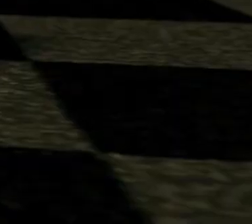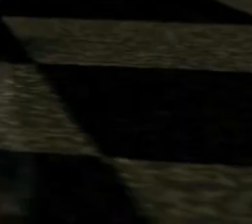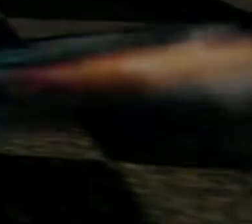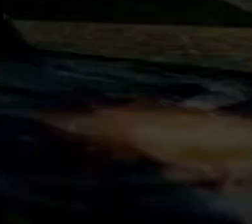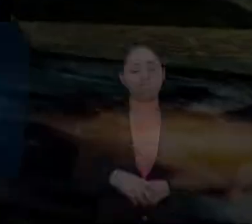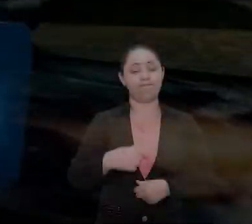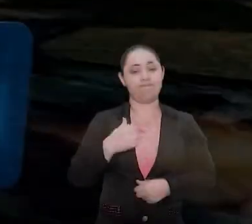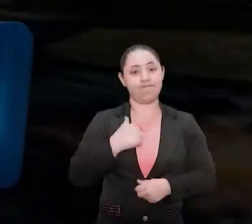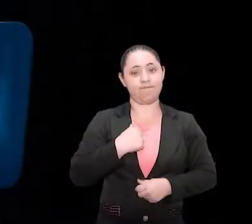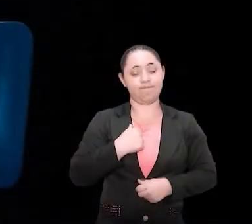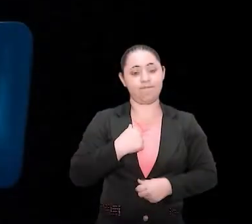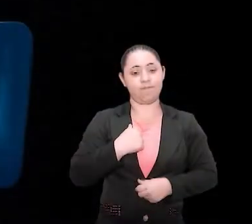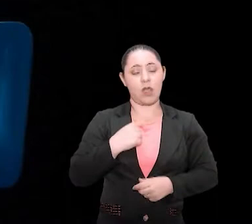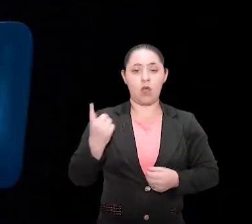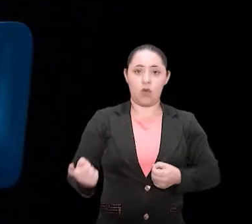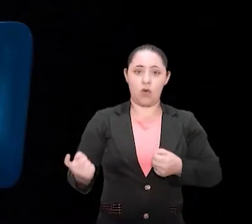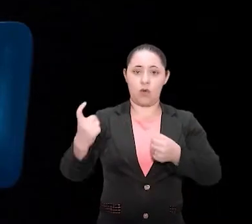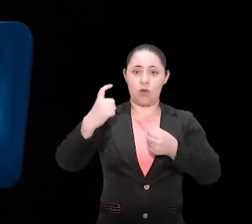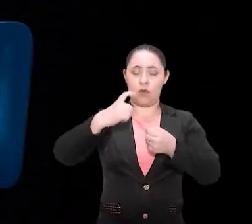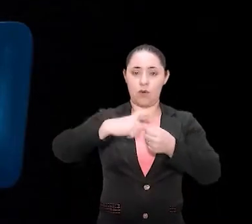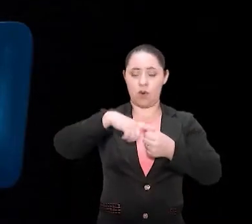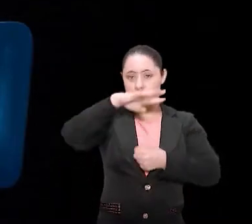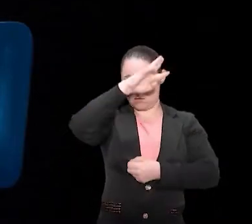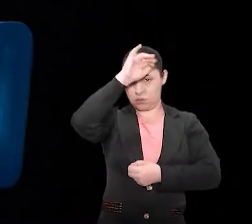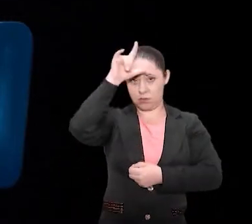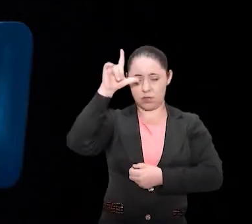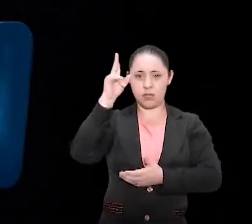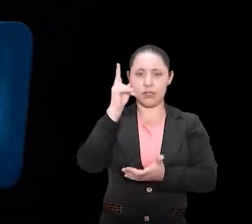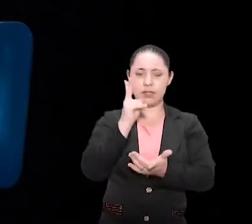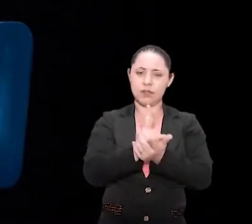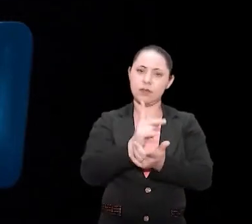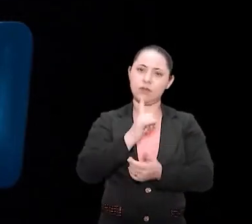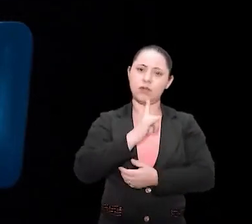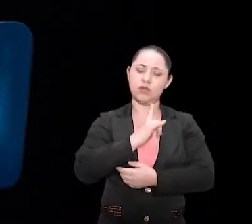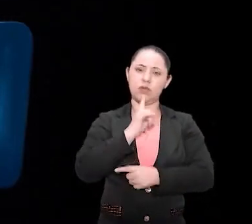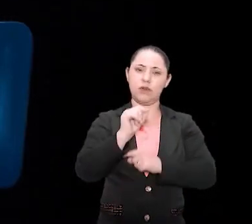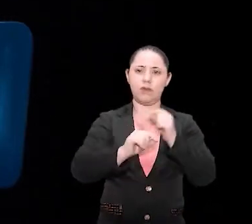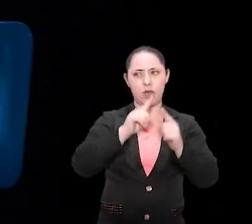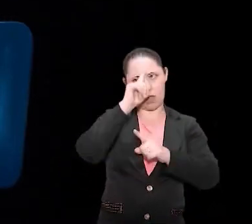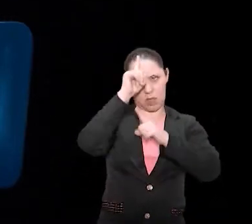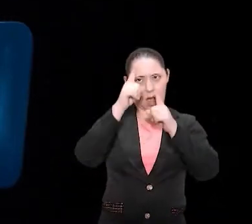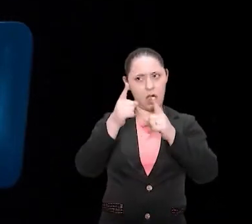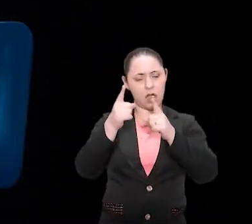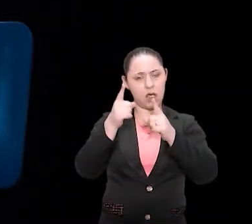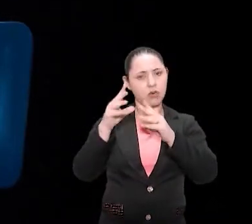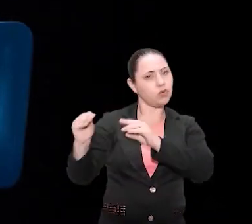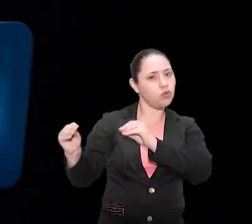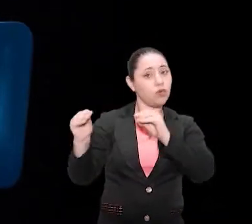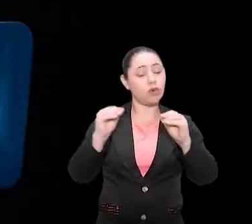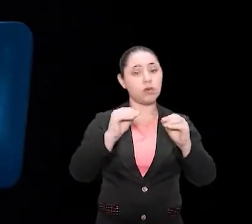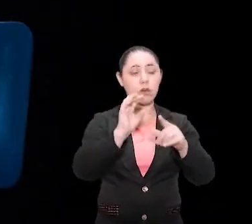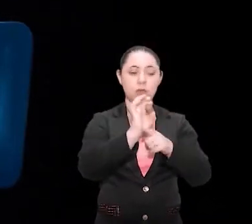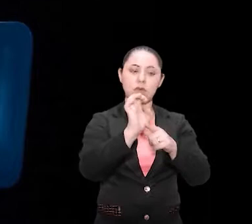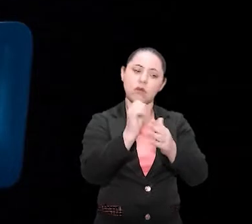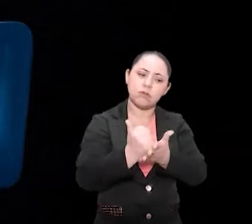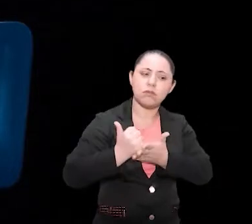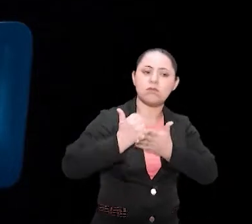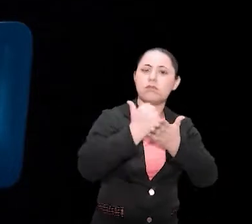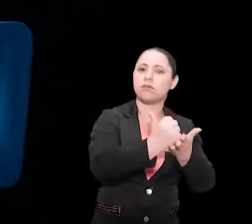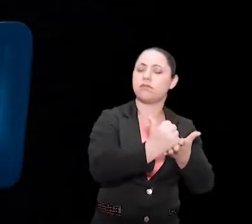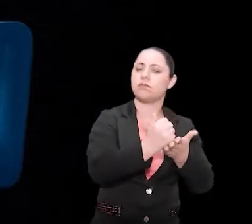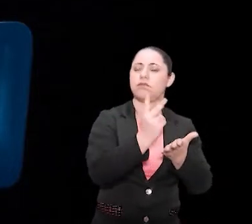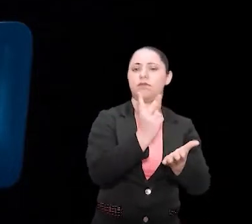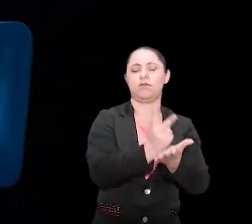entre eles. Nessa volta do Mato Grosso do Sul, eu sempre tive a ideia de voltar para o meu estado para dar uma contribuição,